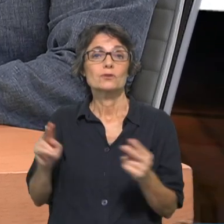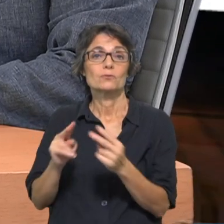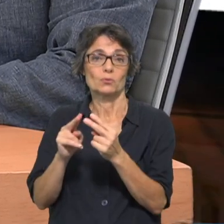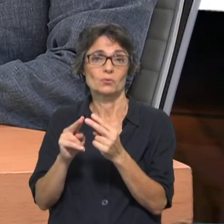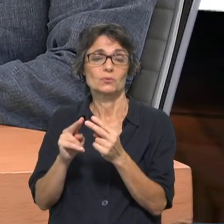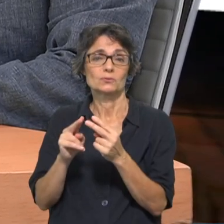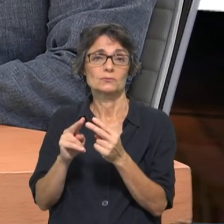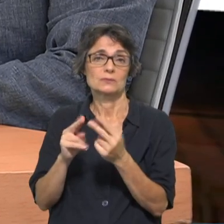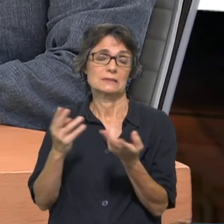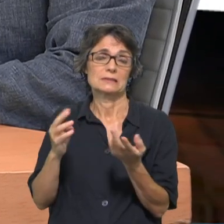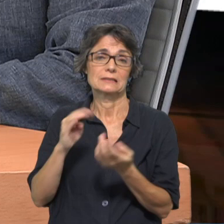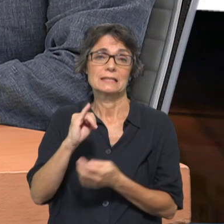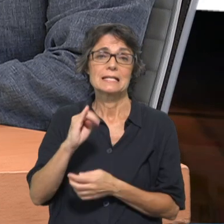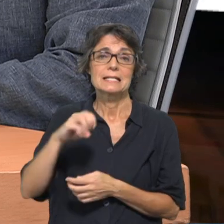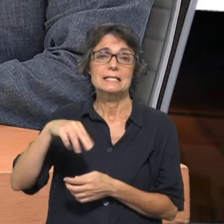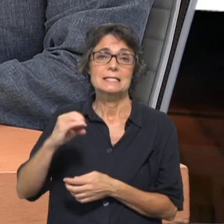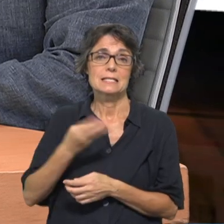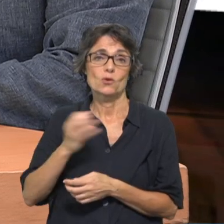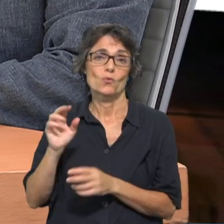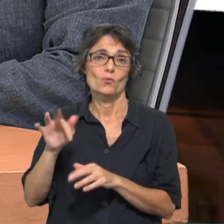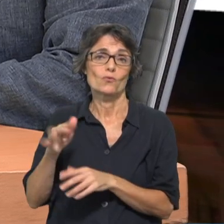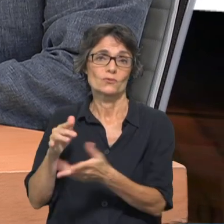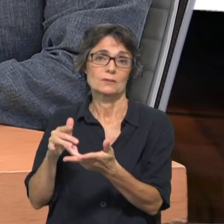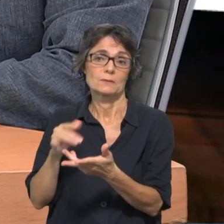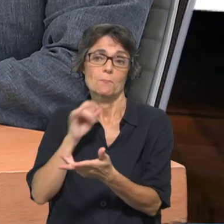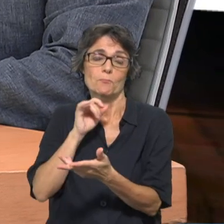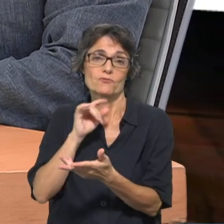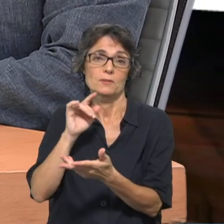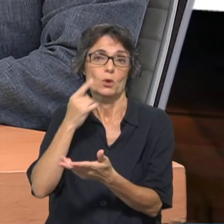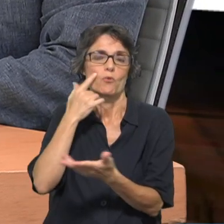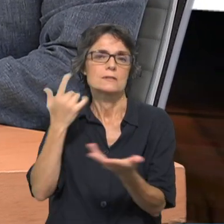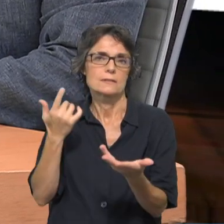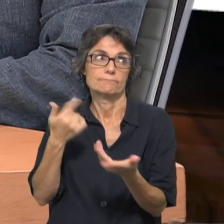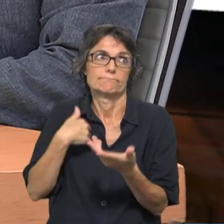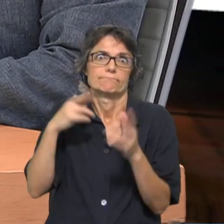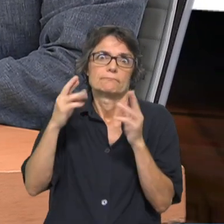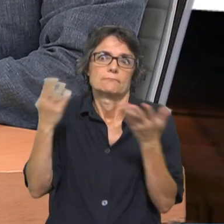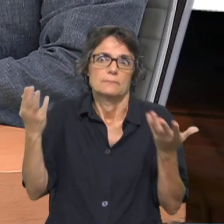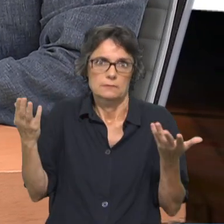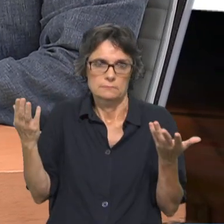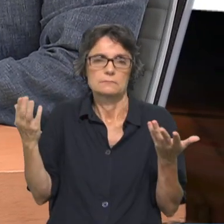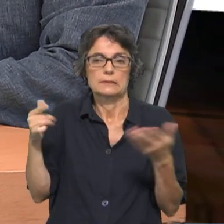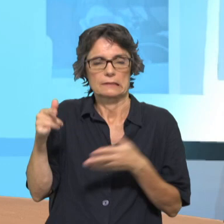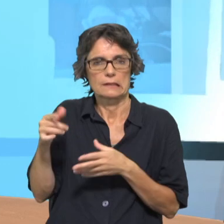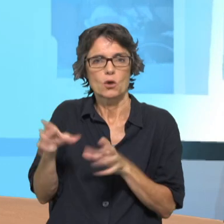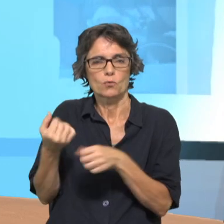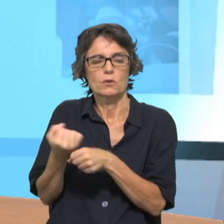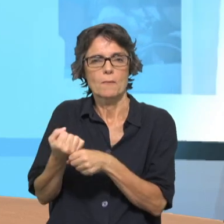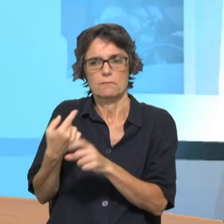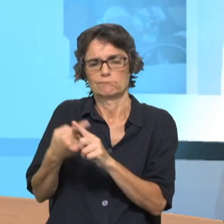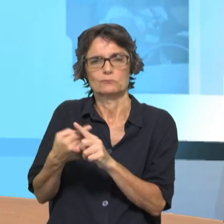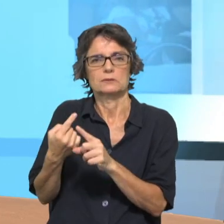será esclarecido. Portanto, eu tenho esperanças que surjam coisas muito